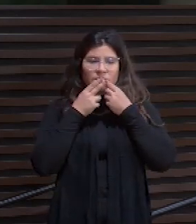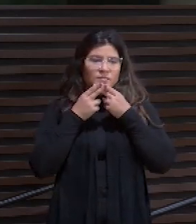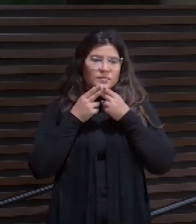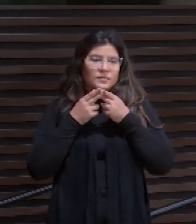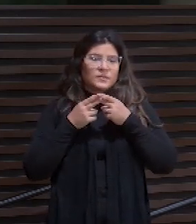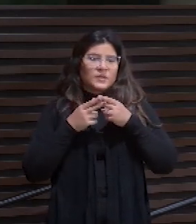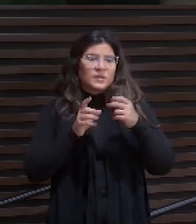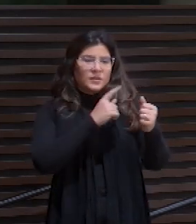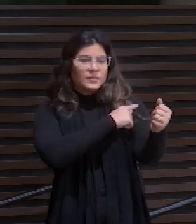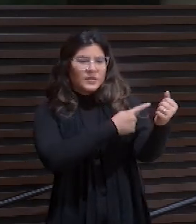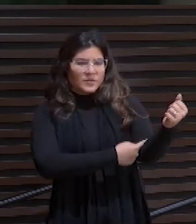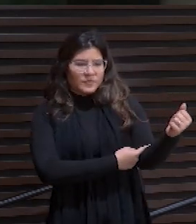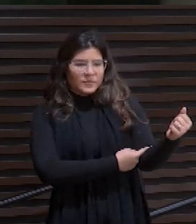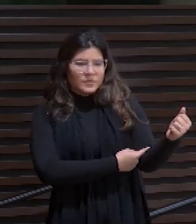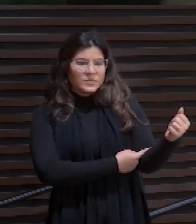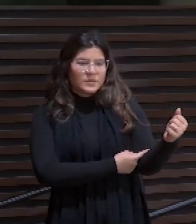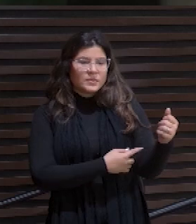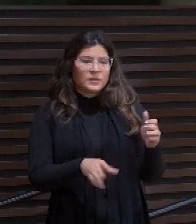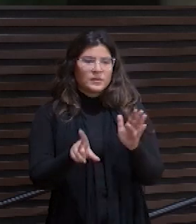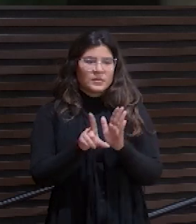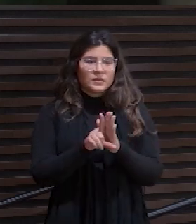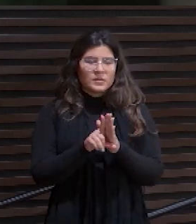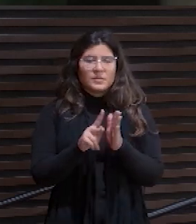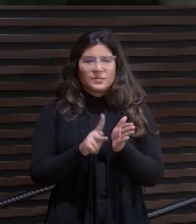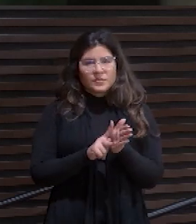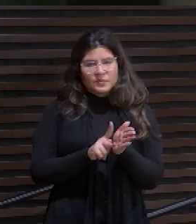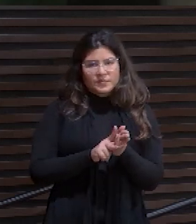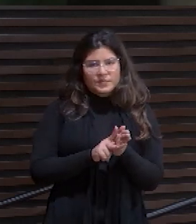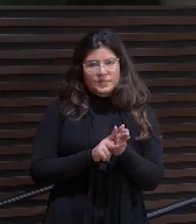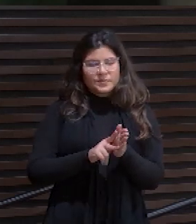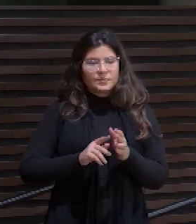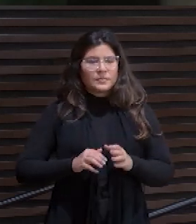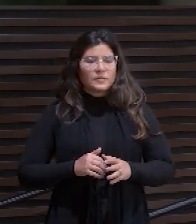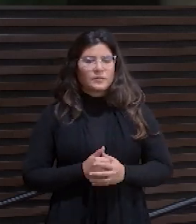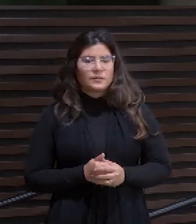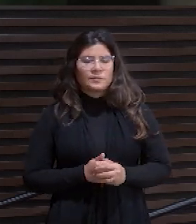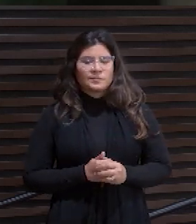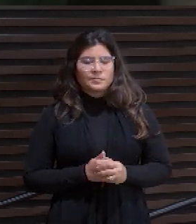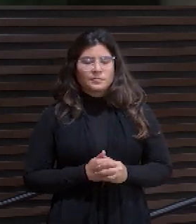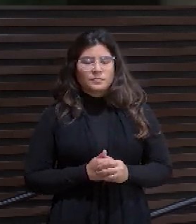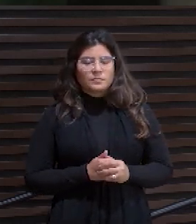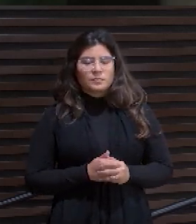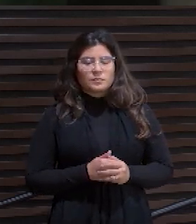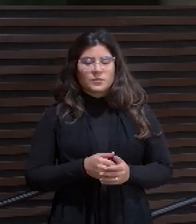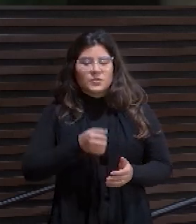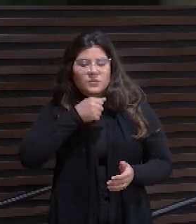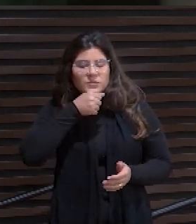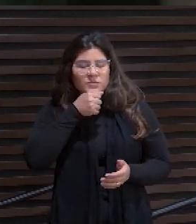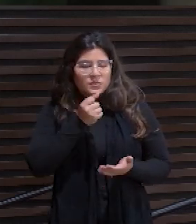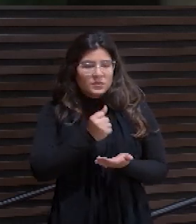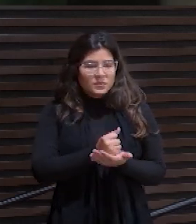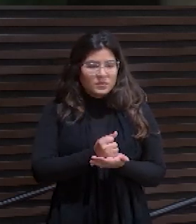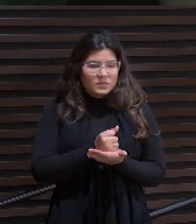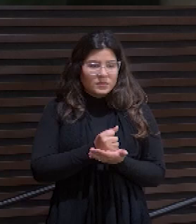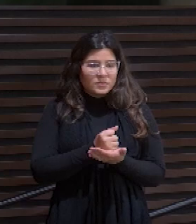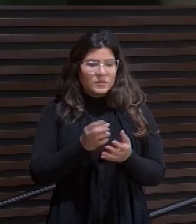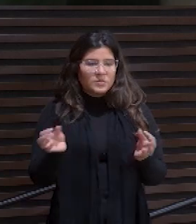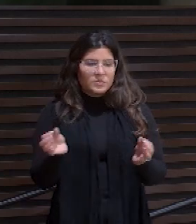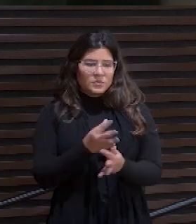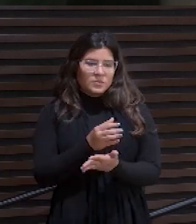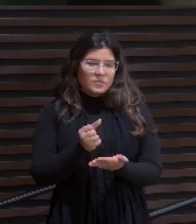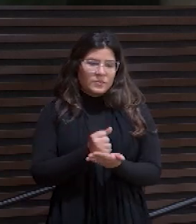nós olhamos biblicamente com atenção tanto para o Antigo quanto para o Novo Testamento, nós vemos que o jejum ele sempre foi uma